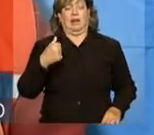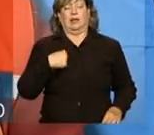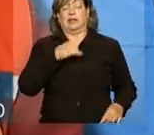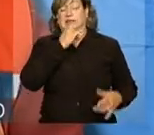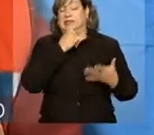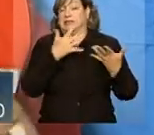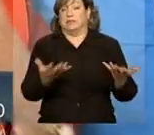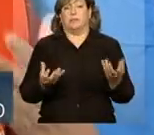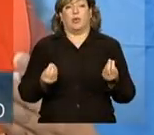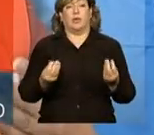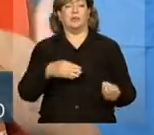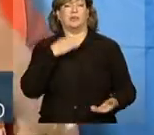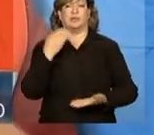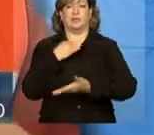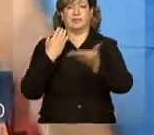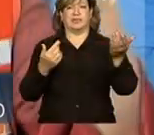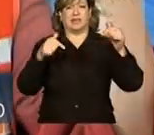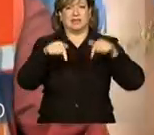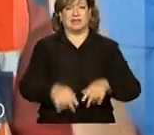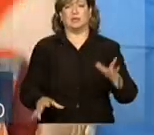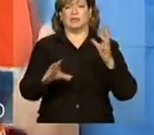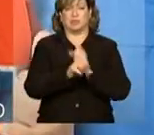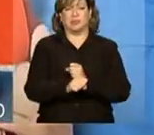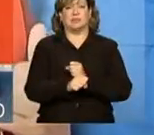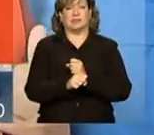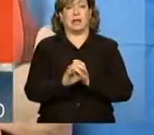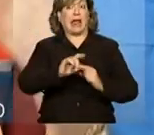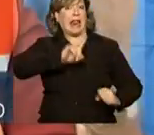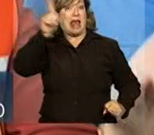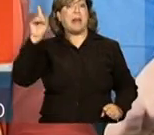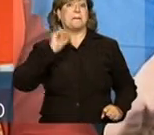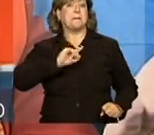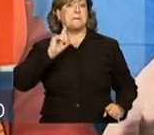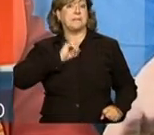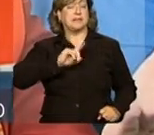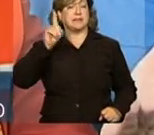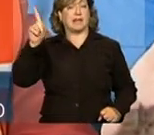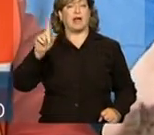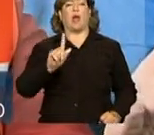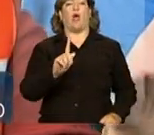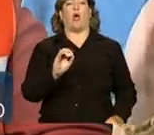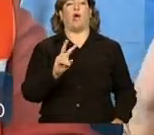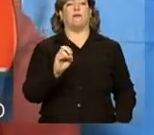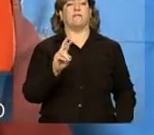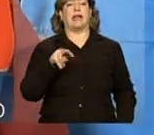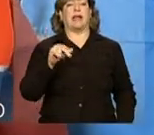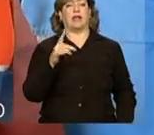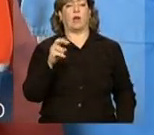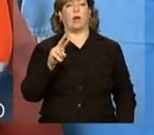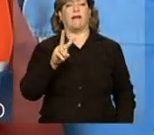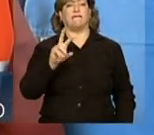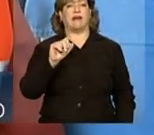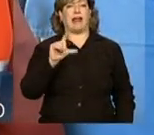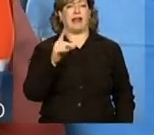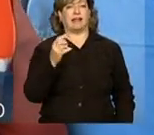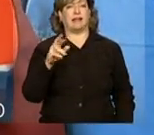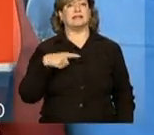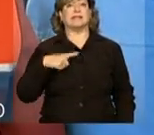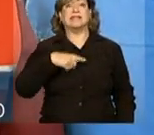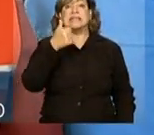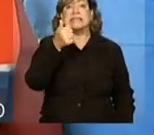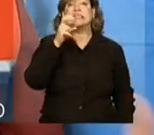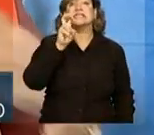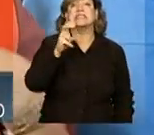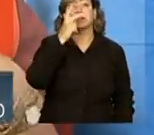lamentando imensamente as mortes daqui e lá em Minas. Lá em Governador Valadares teve 15 mortes. É isso aí.